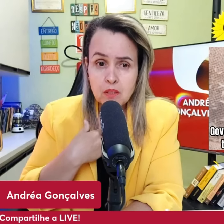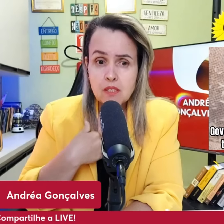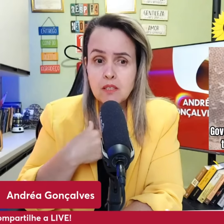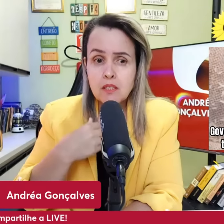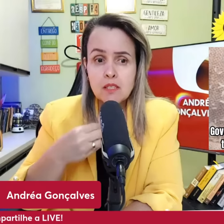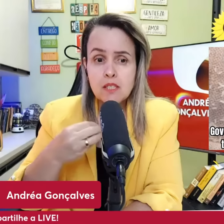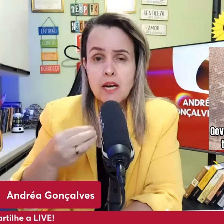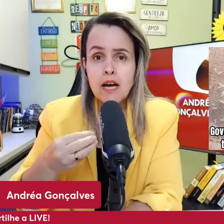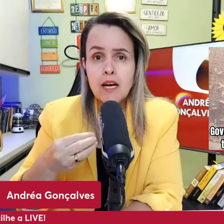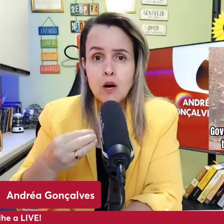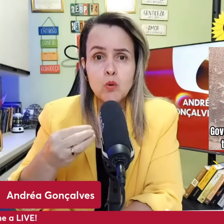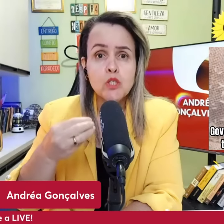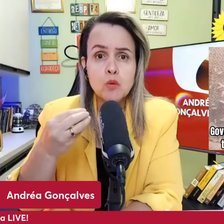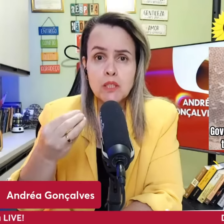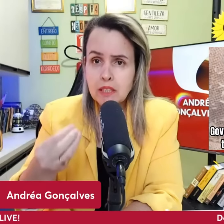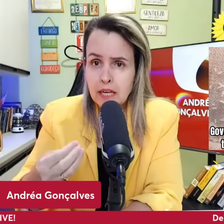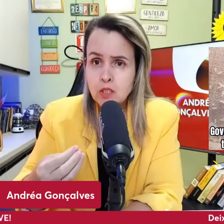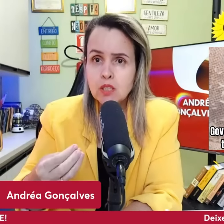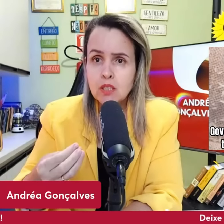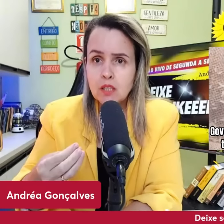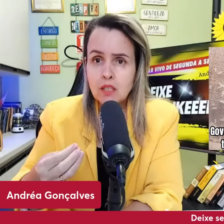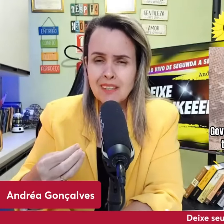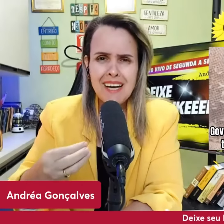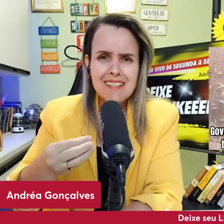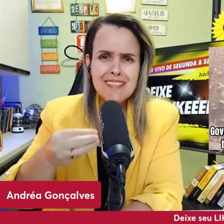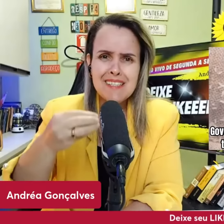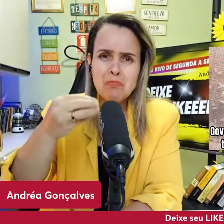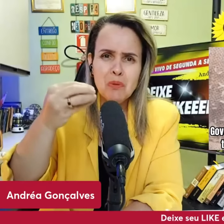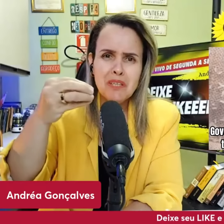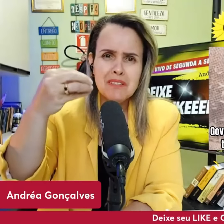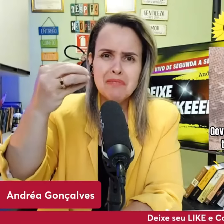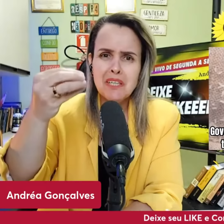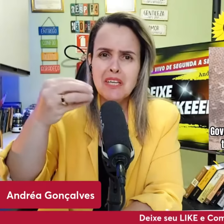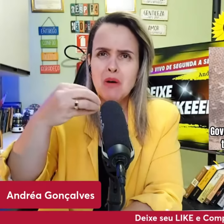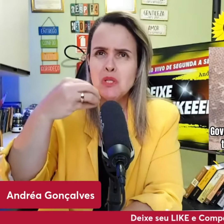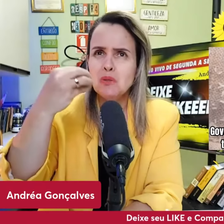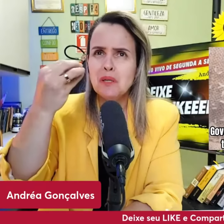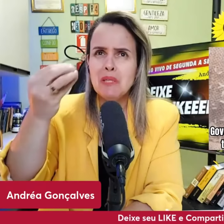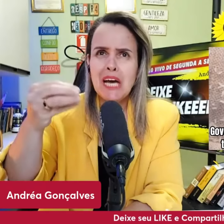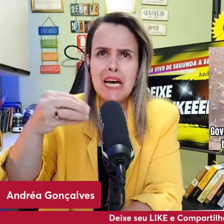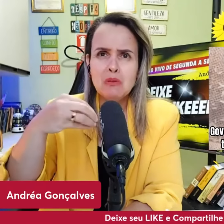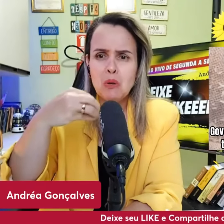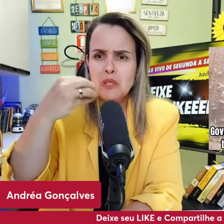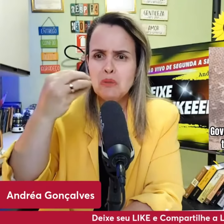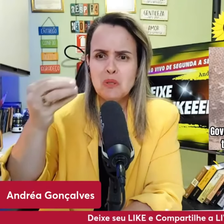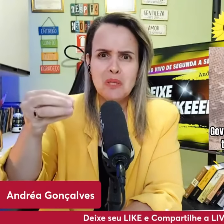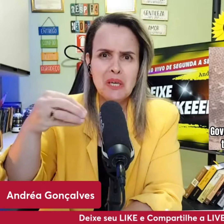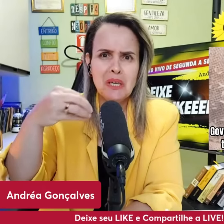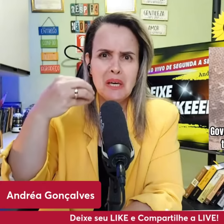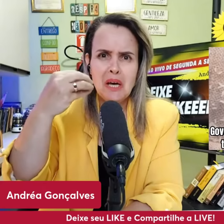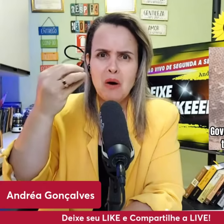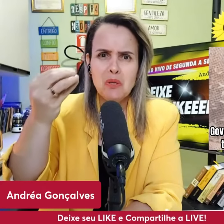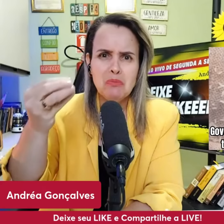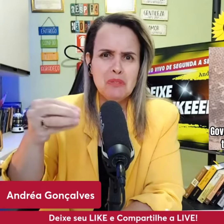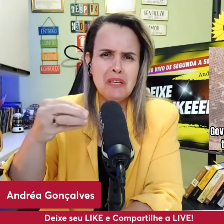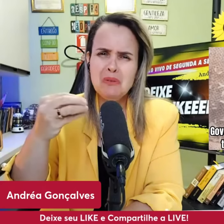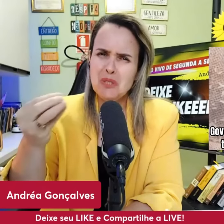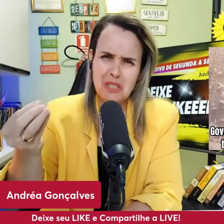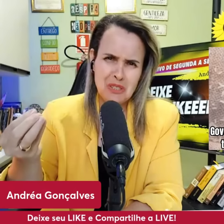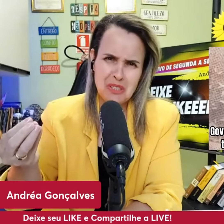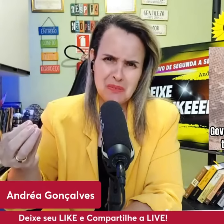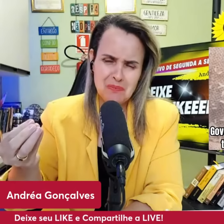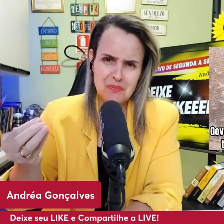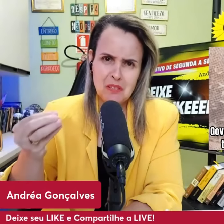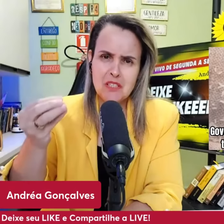e você pode ter certeza que será arroz de qualidade nada desse povo que eles estão falando arroz contaminado arroz não sei o quê arroz